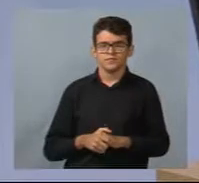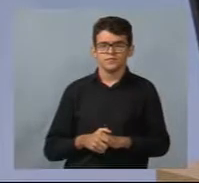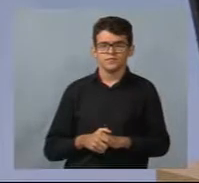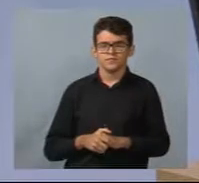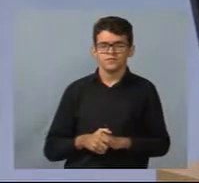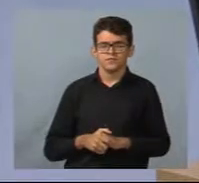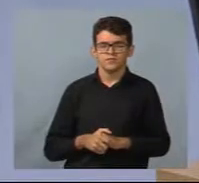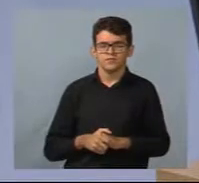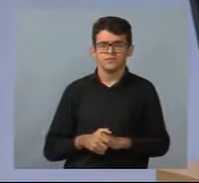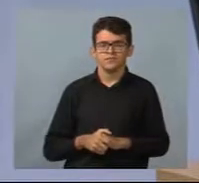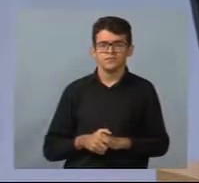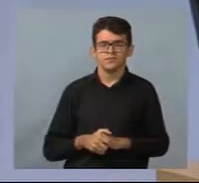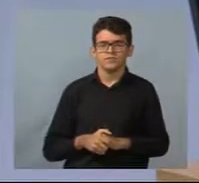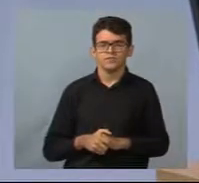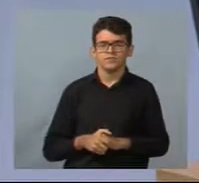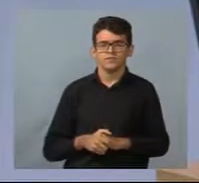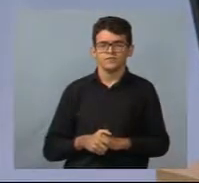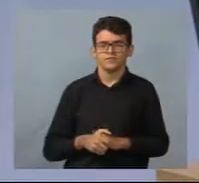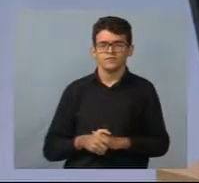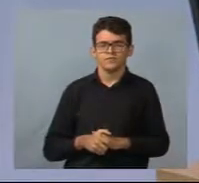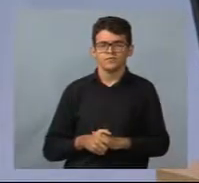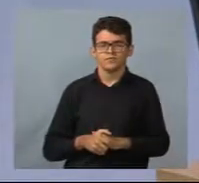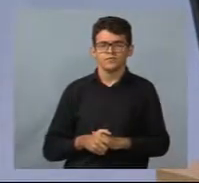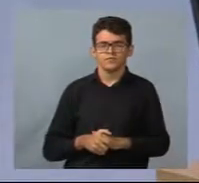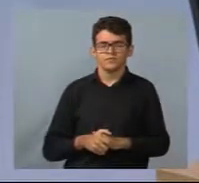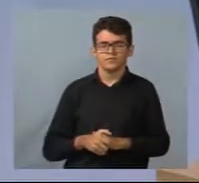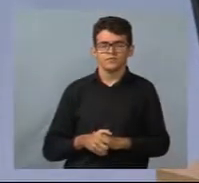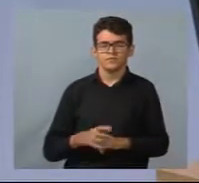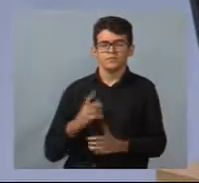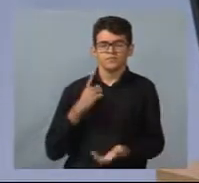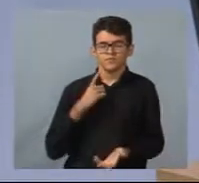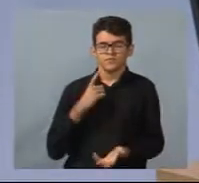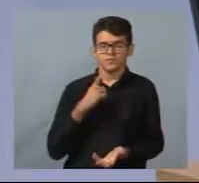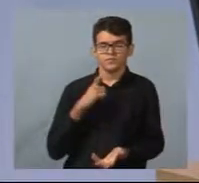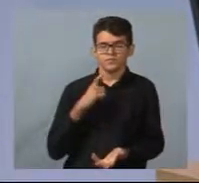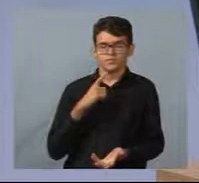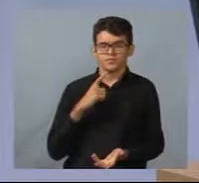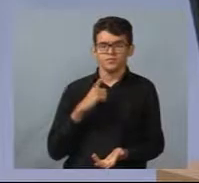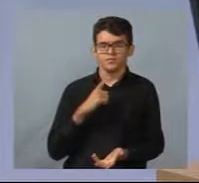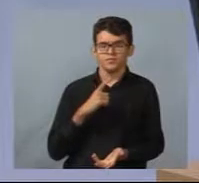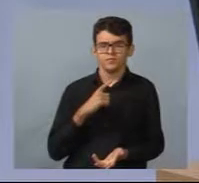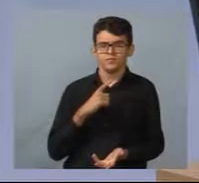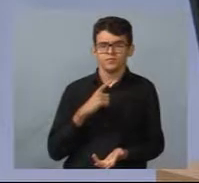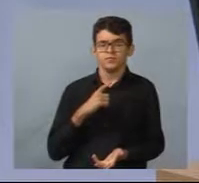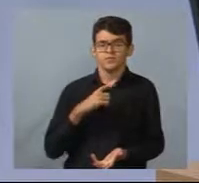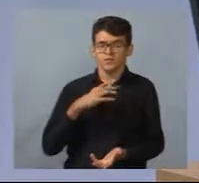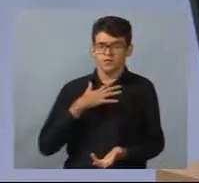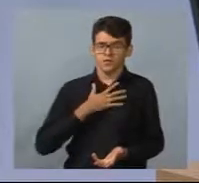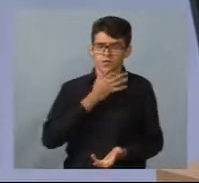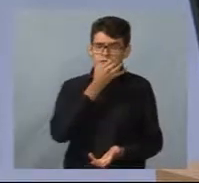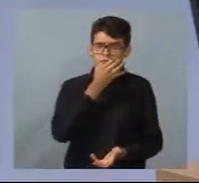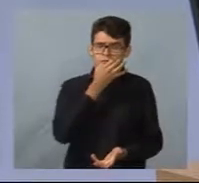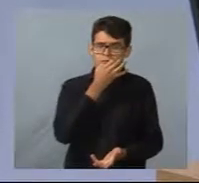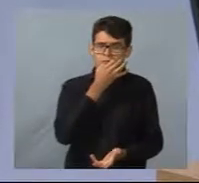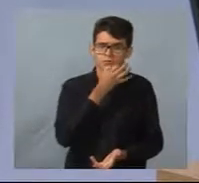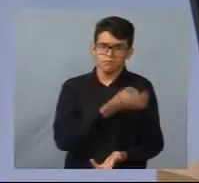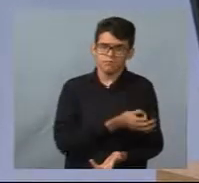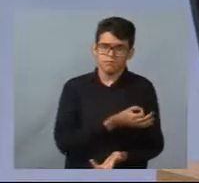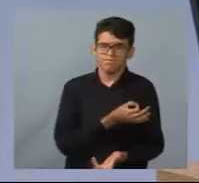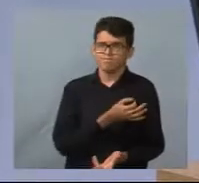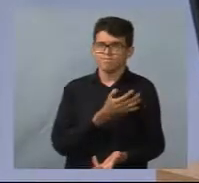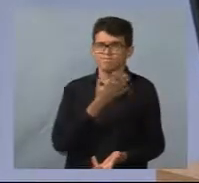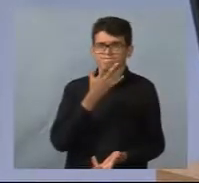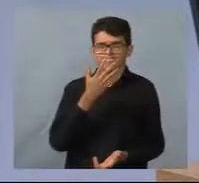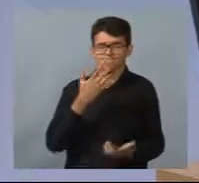foi construído pelo nordestino. Devia até ser grato. Então, eu me excuso de comentar essa